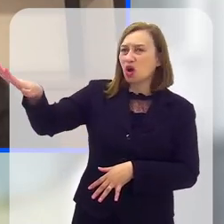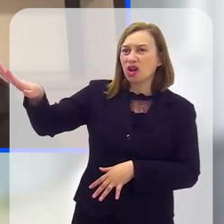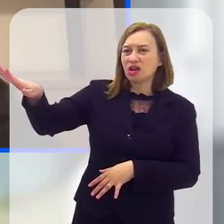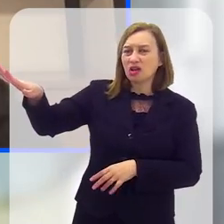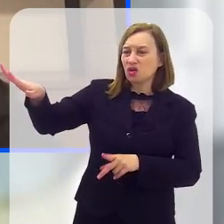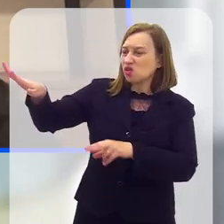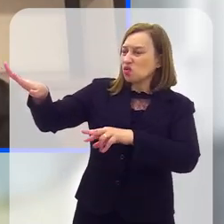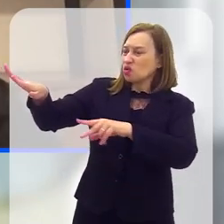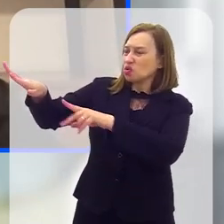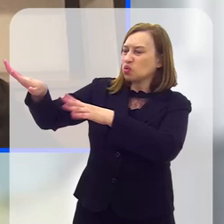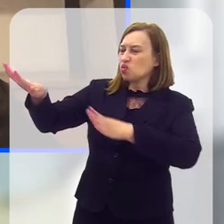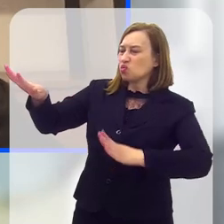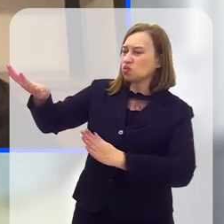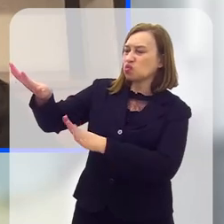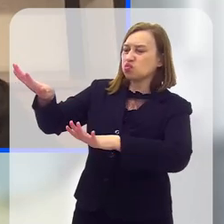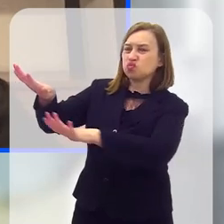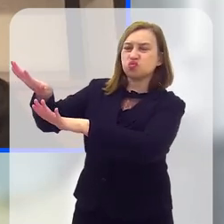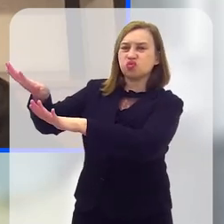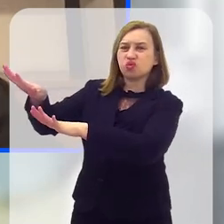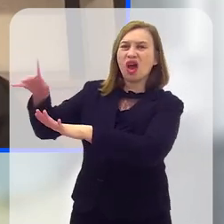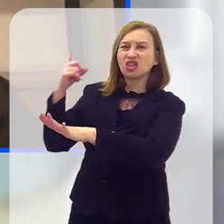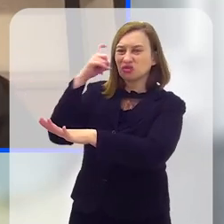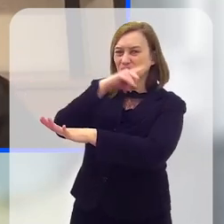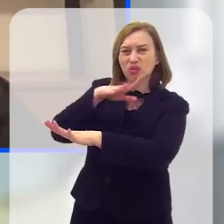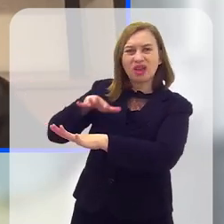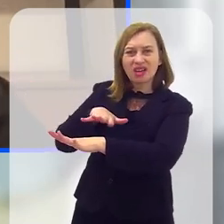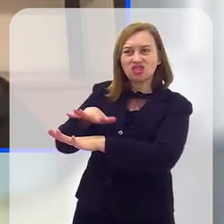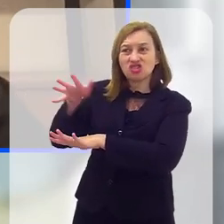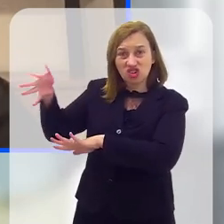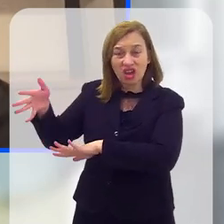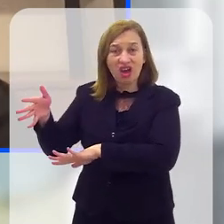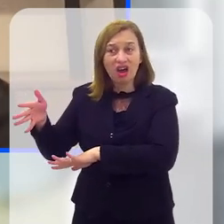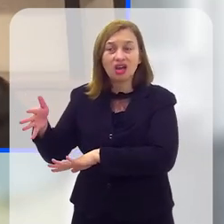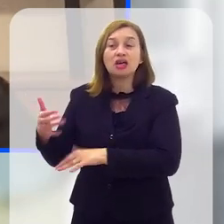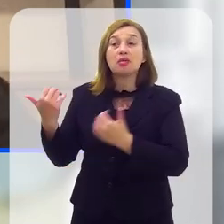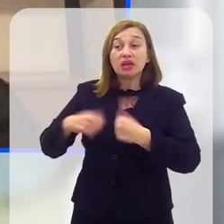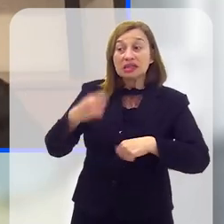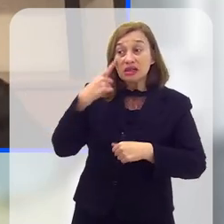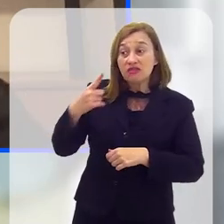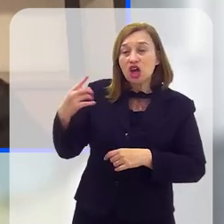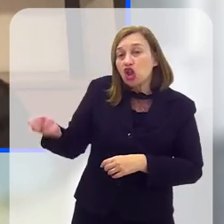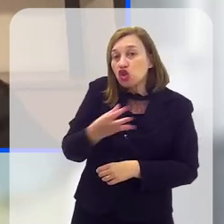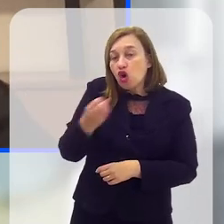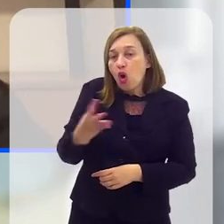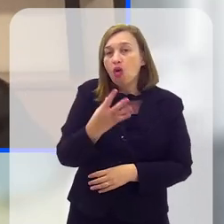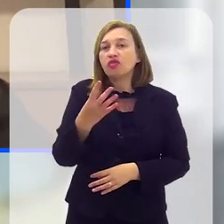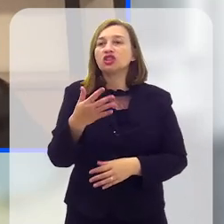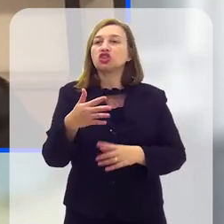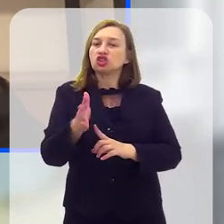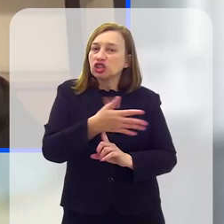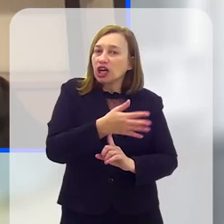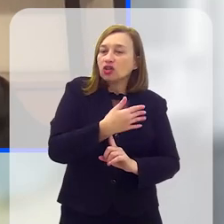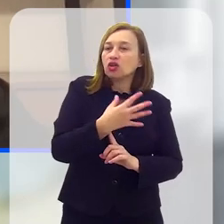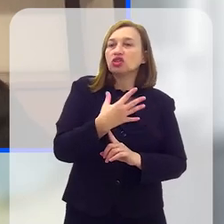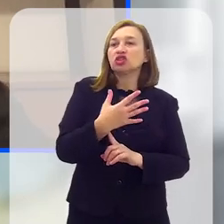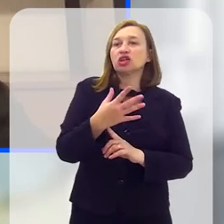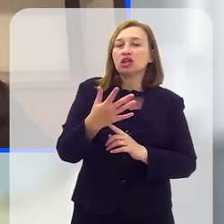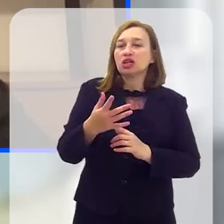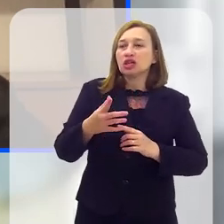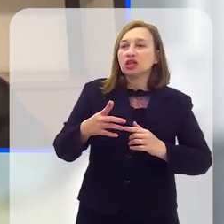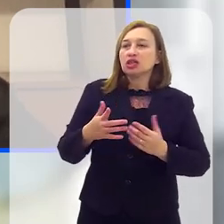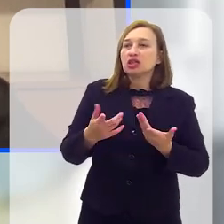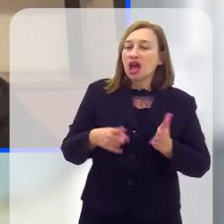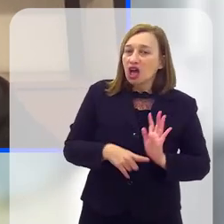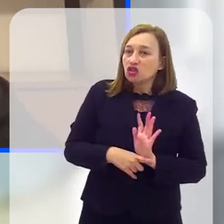dentro das favelas. É uma dificuldade grande, eu acho que a gente tem que buscar novas tecnologias, novas maneiras de